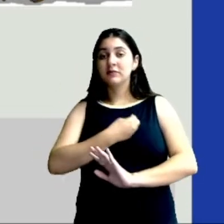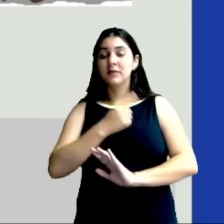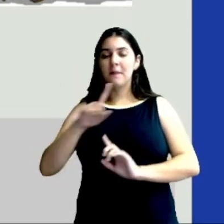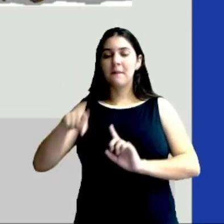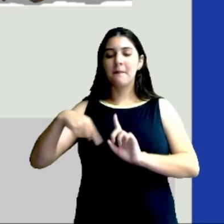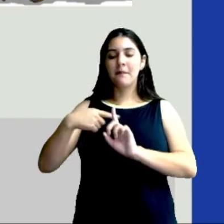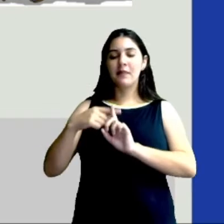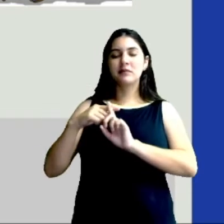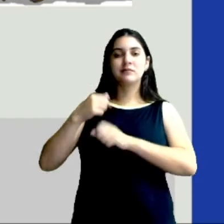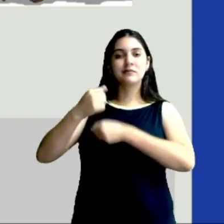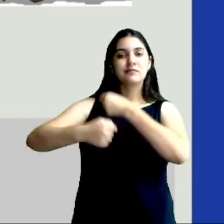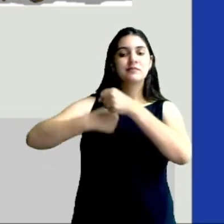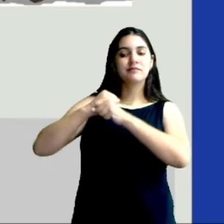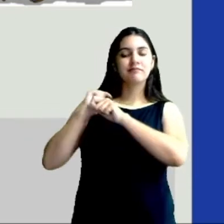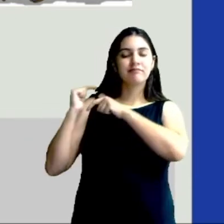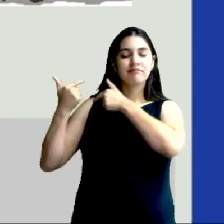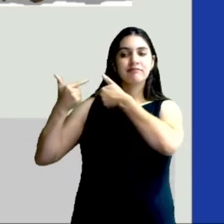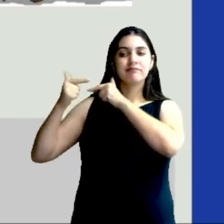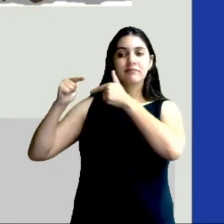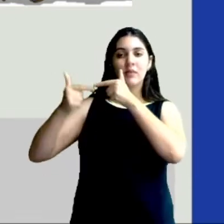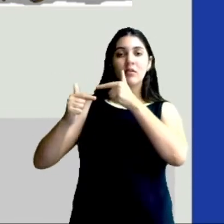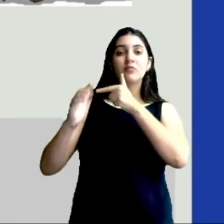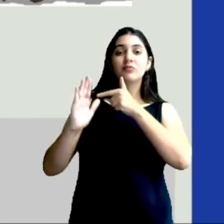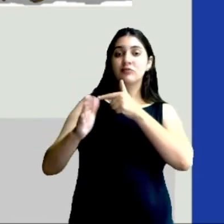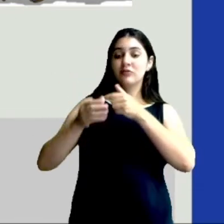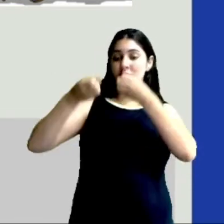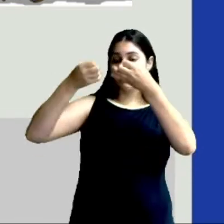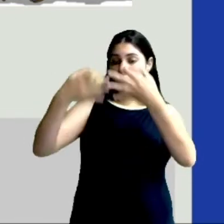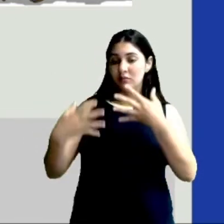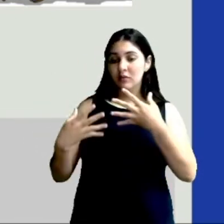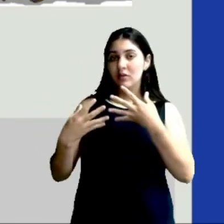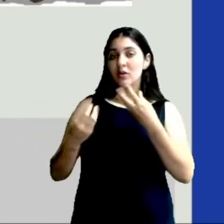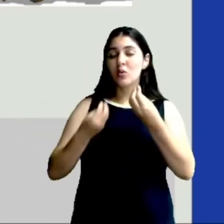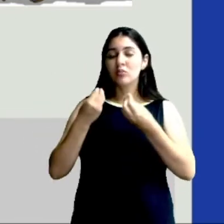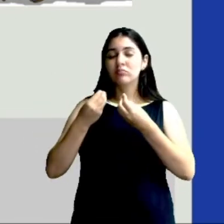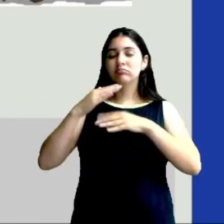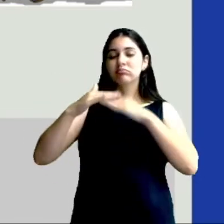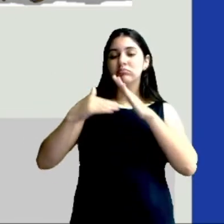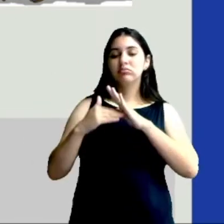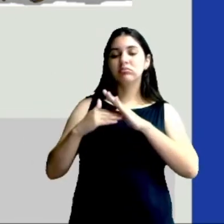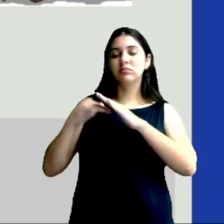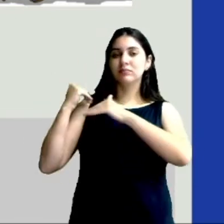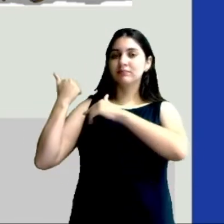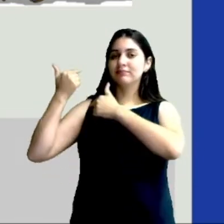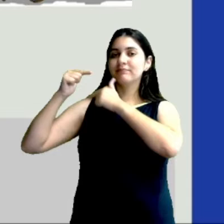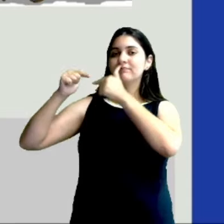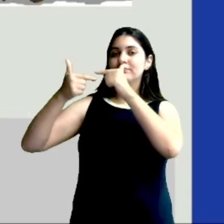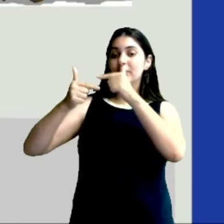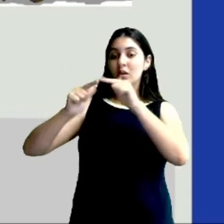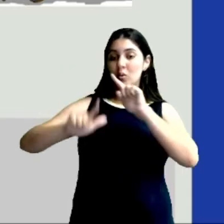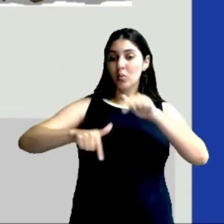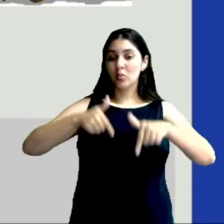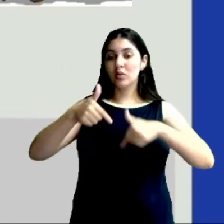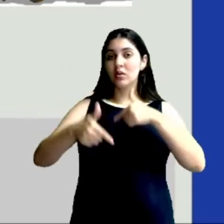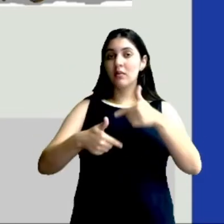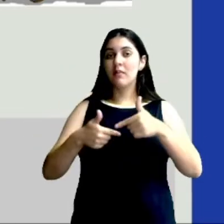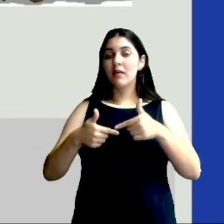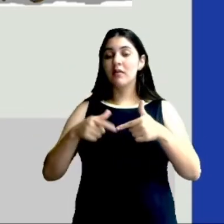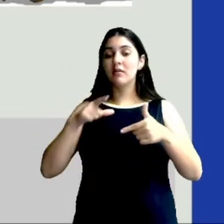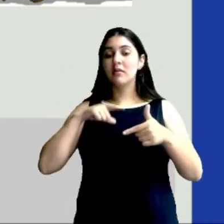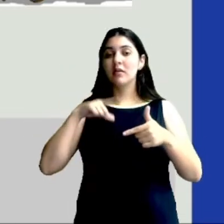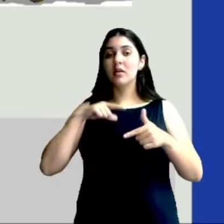Mas ao longo do tempo, como eu falei para vocês, como tudo evolui, o trabalho ele passa a